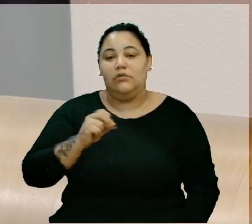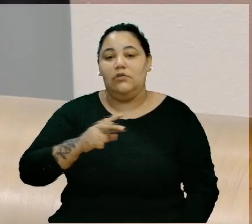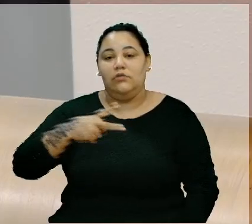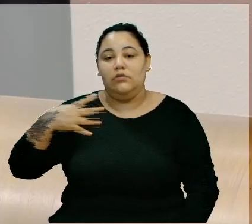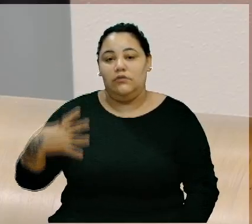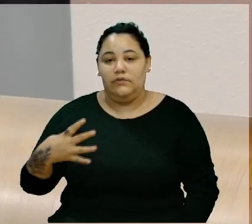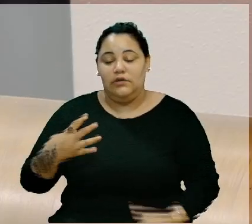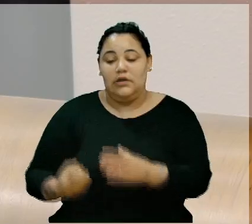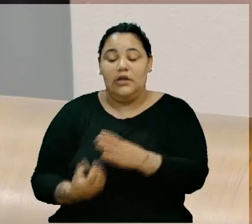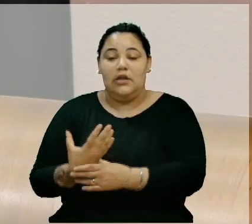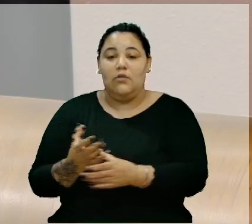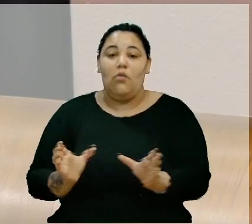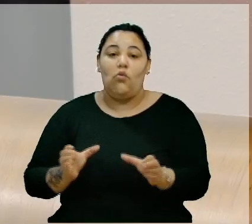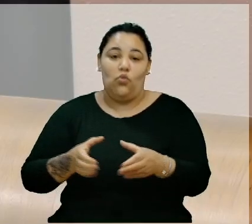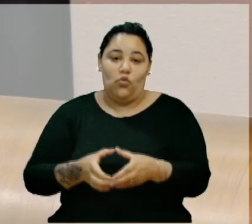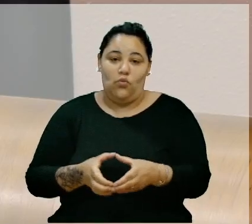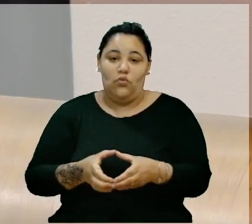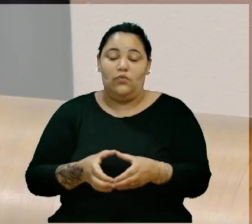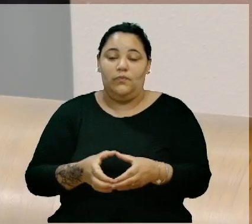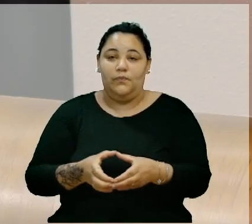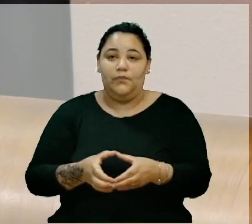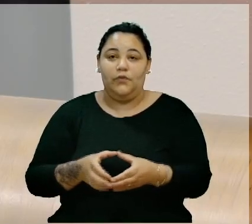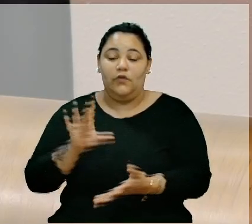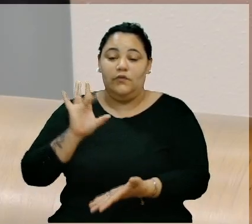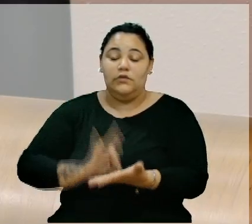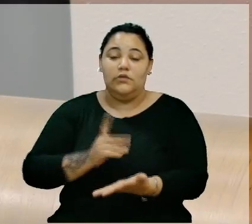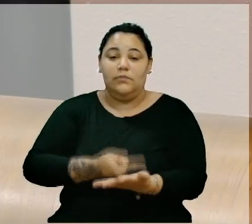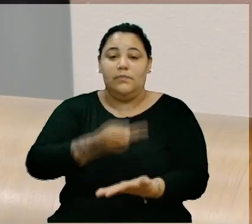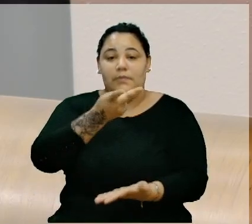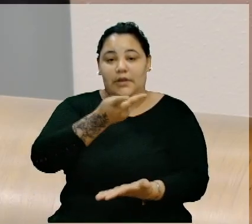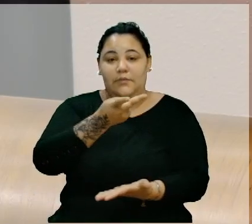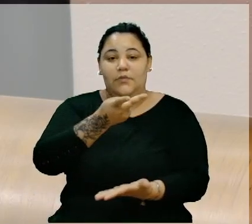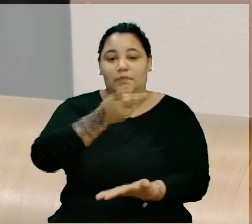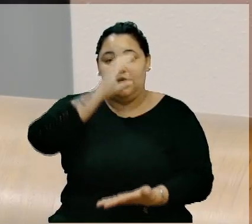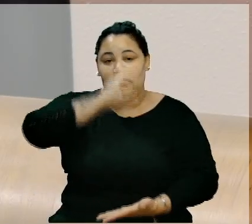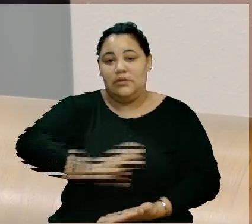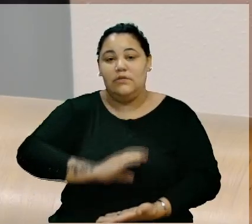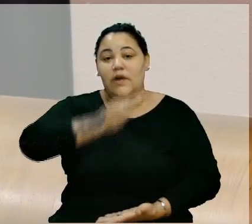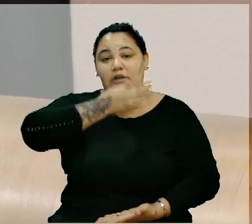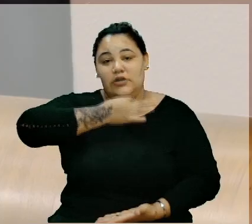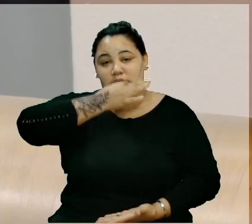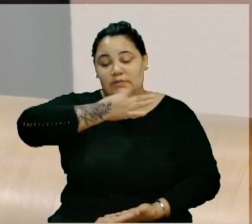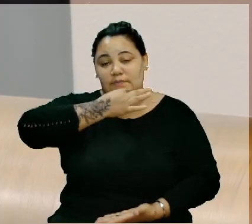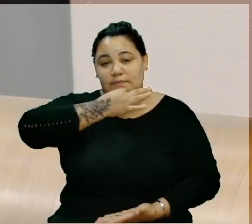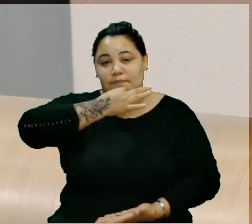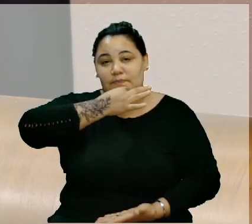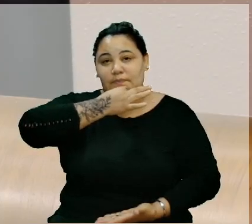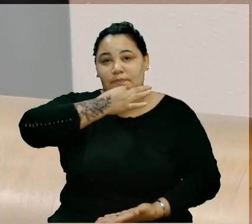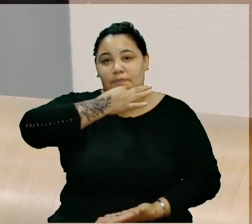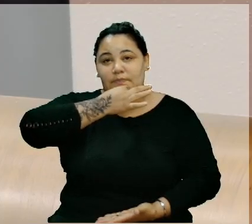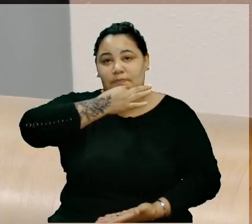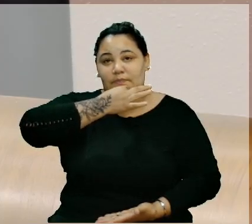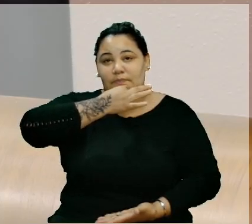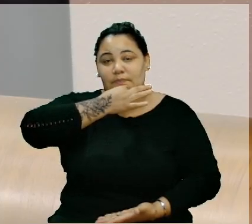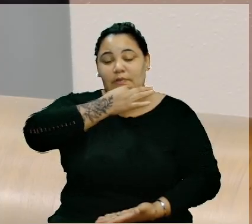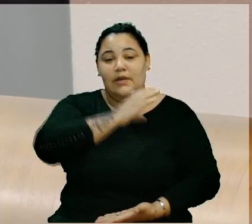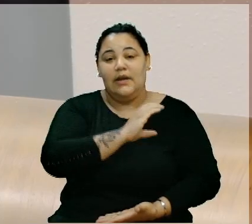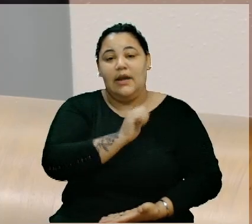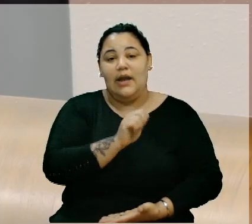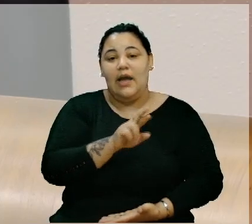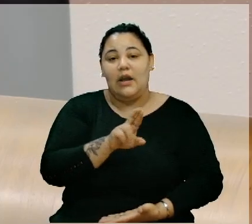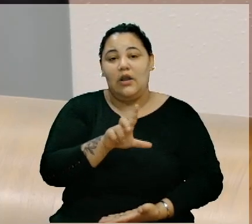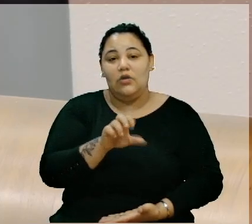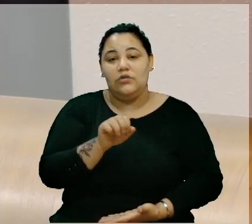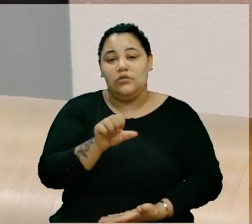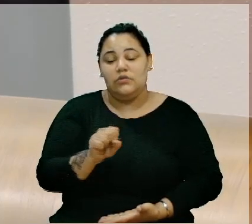233/2024, de autoria coletiva, que concede o título de cidadão caxiense ao senhor Carlos Antônio Búrigo.